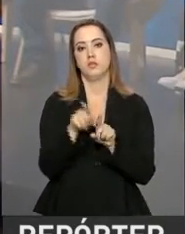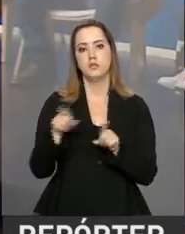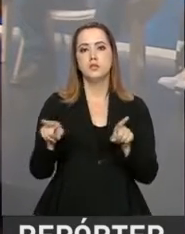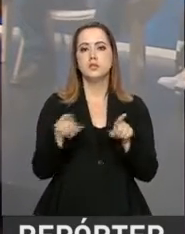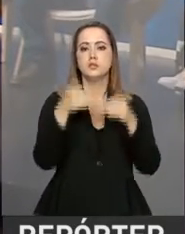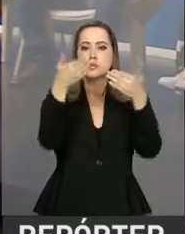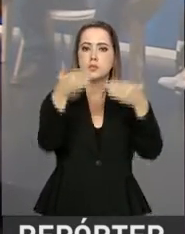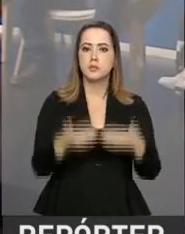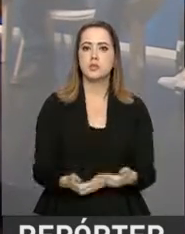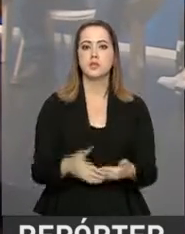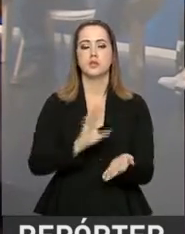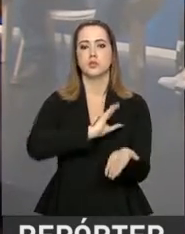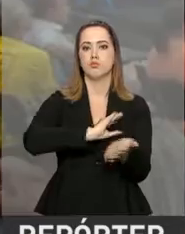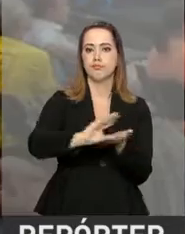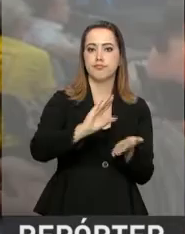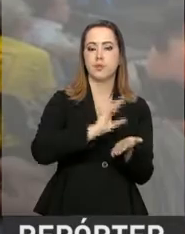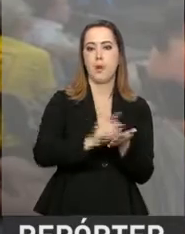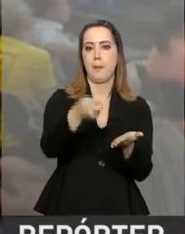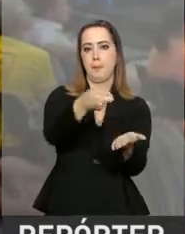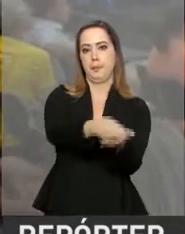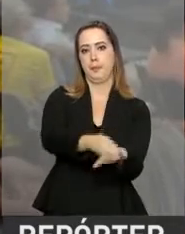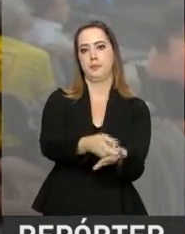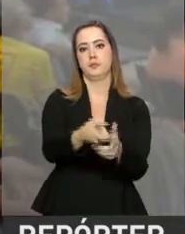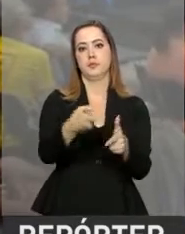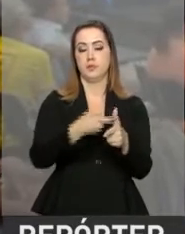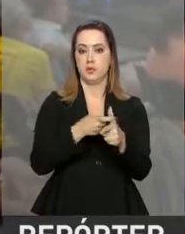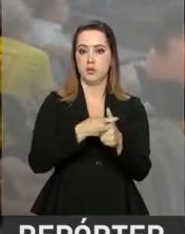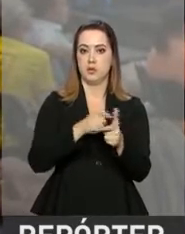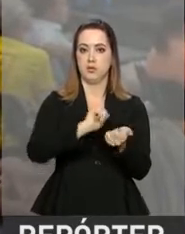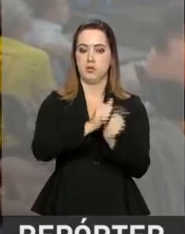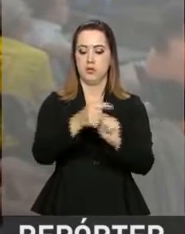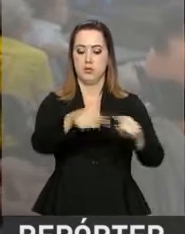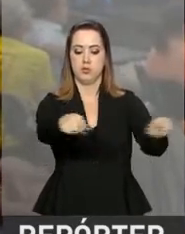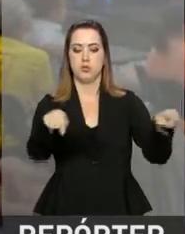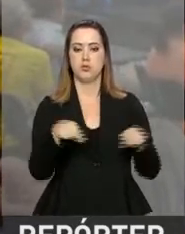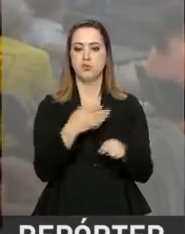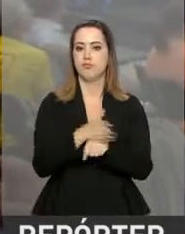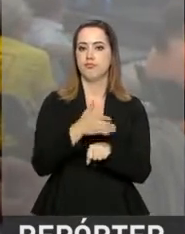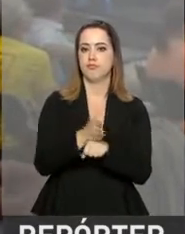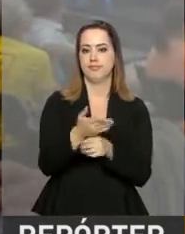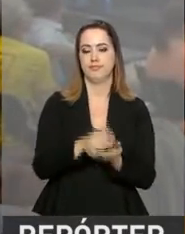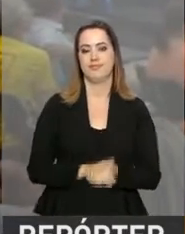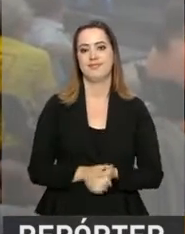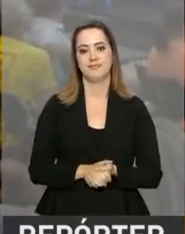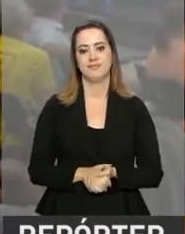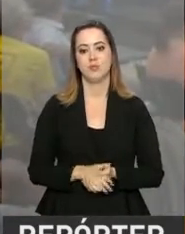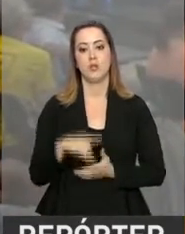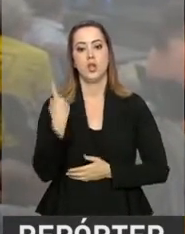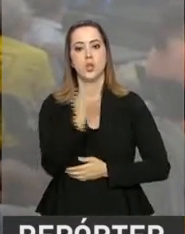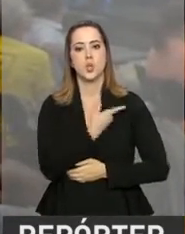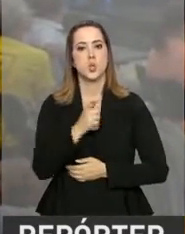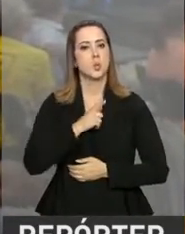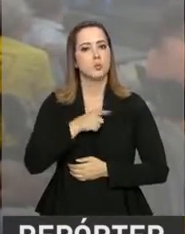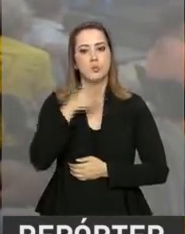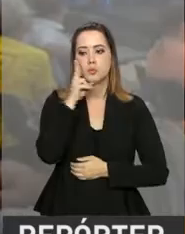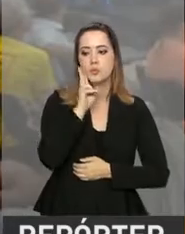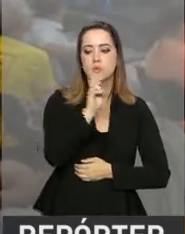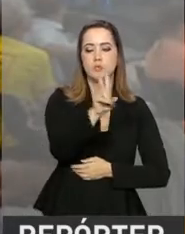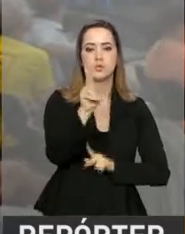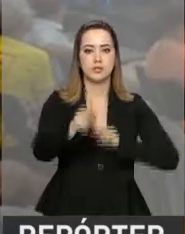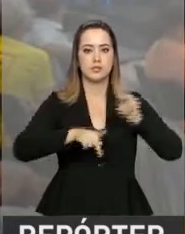fazer frente às despesas do centro de treinamento. A gente está tendo um retorno na população